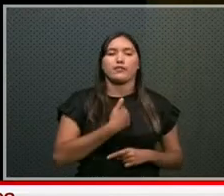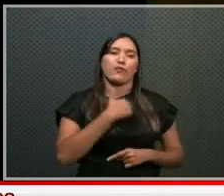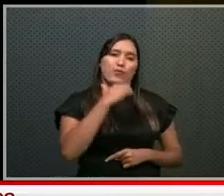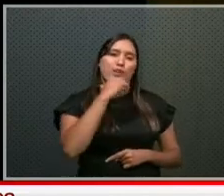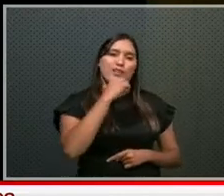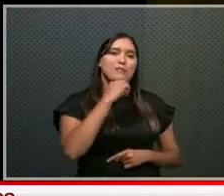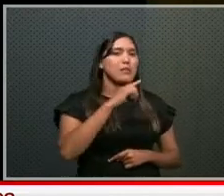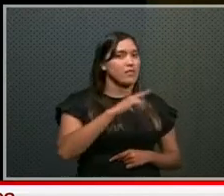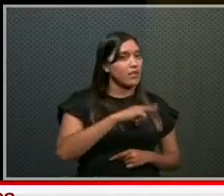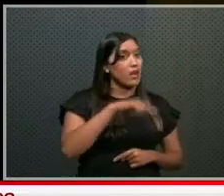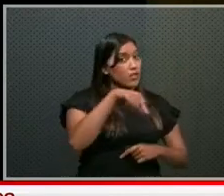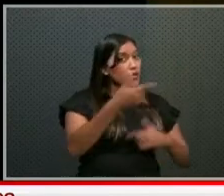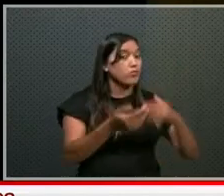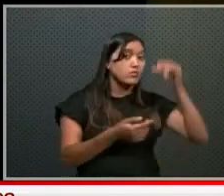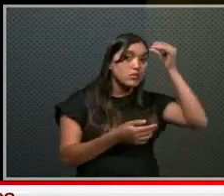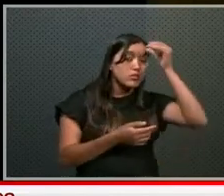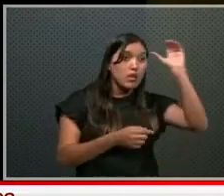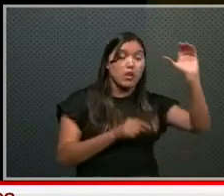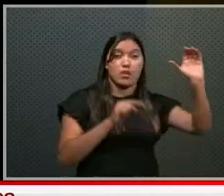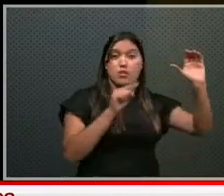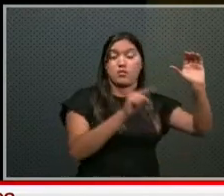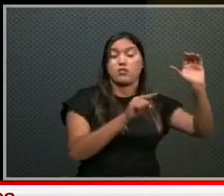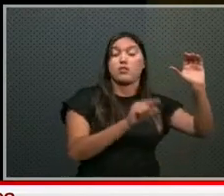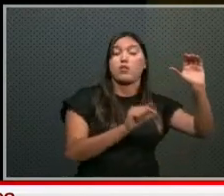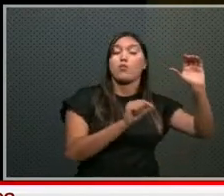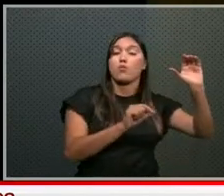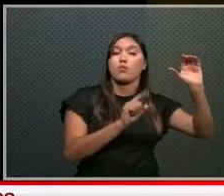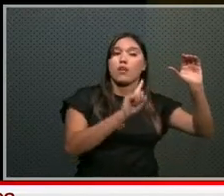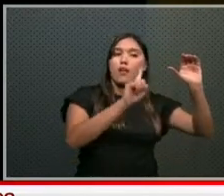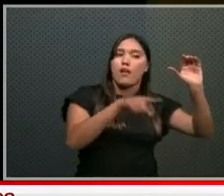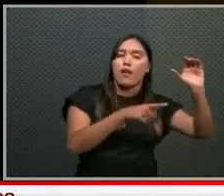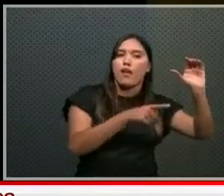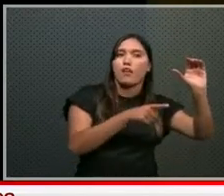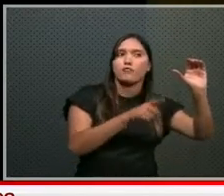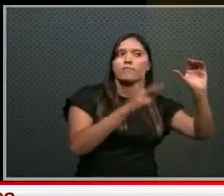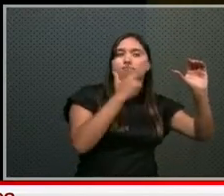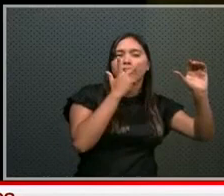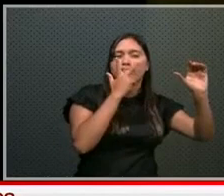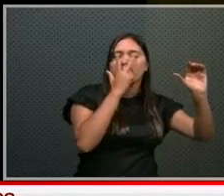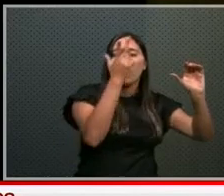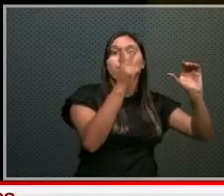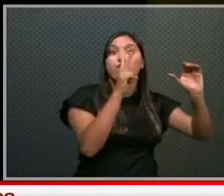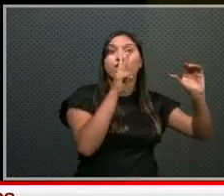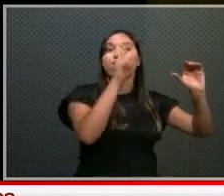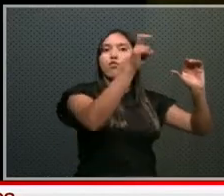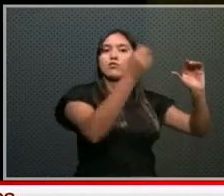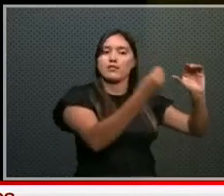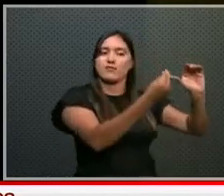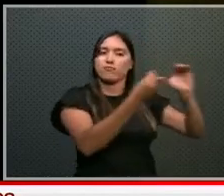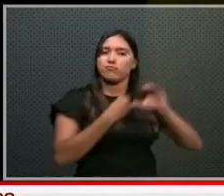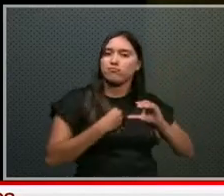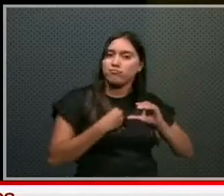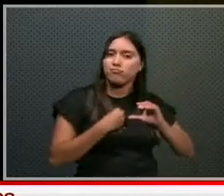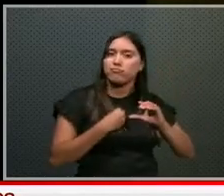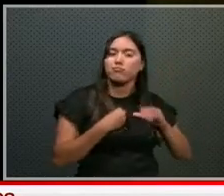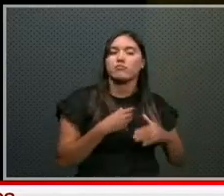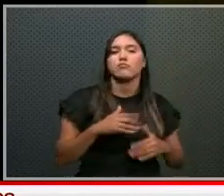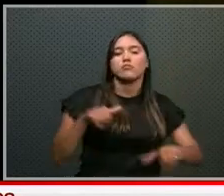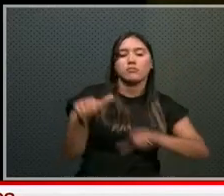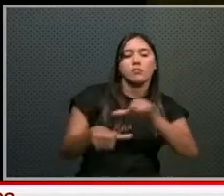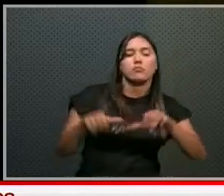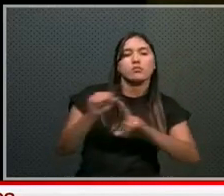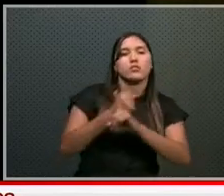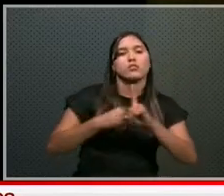é a ciência a grande força virtuosa de transformação da sociedade